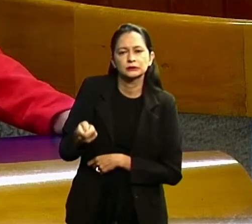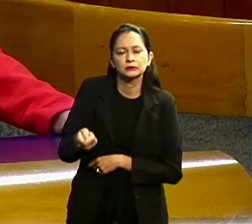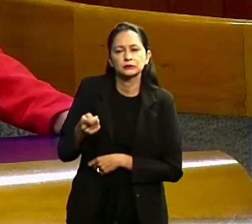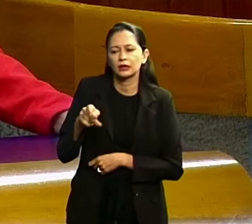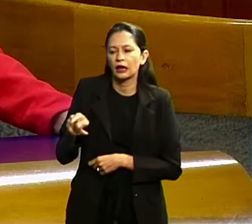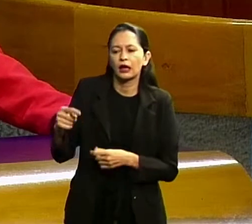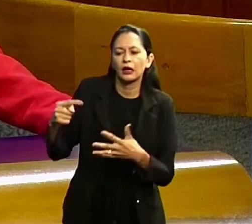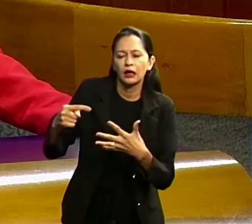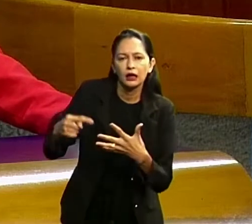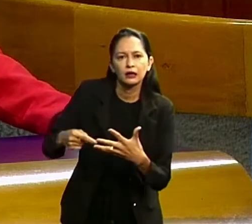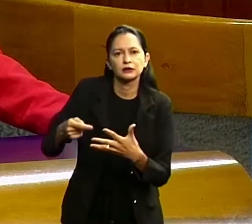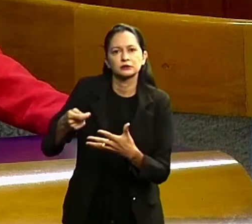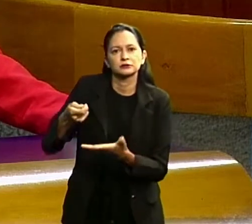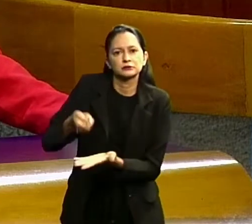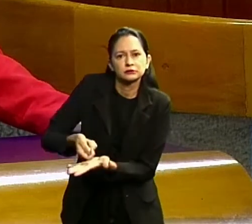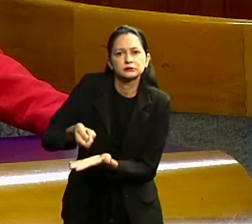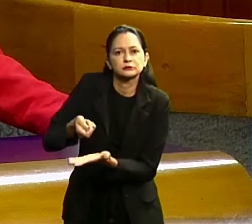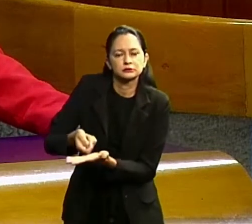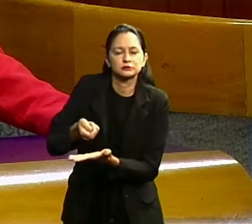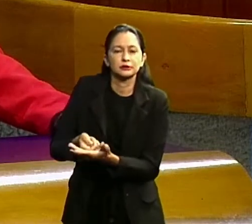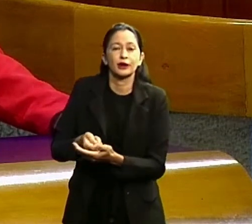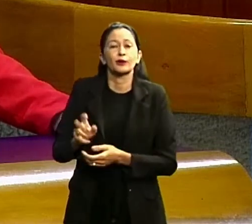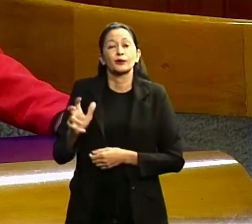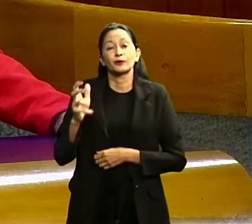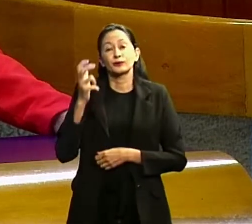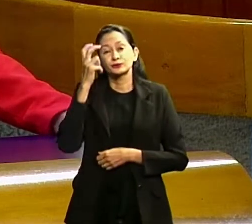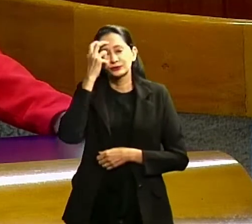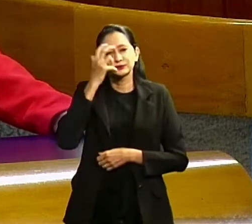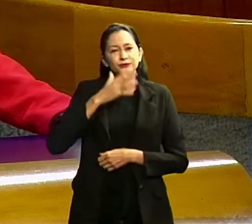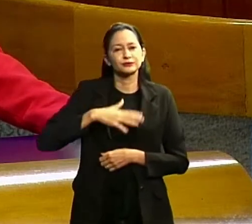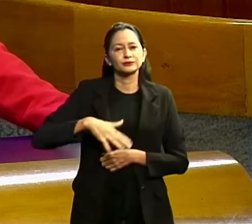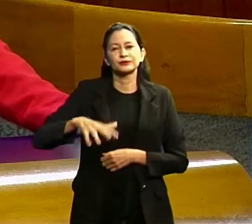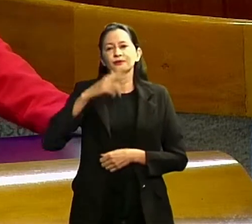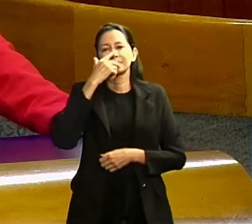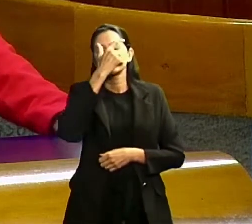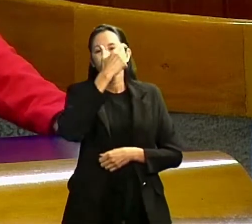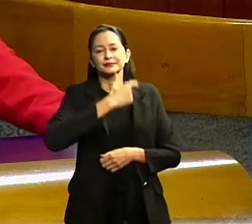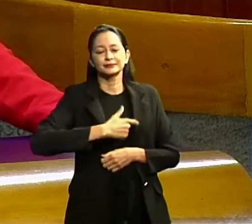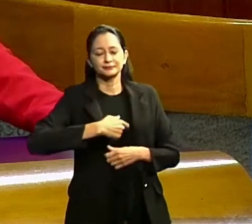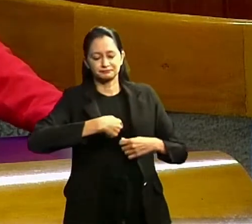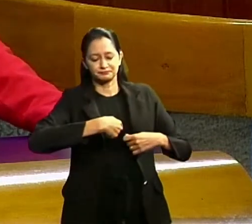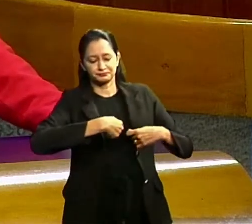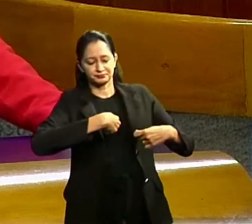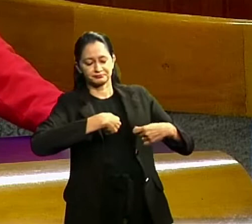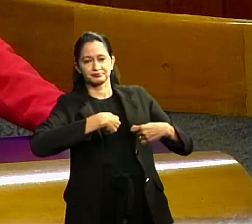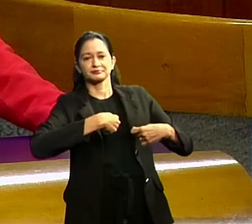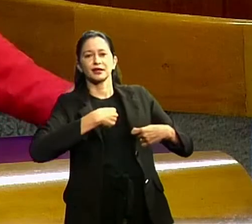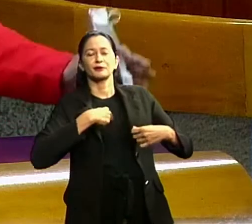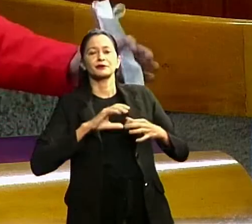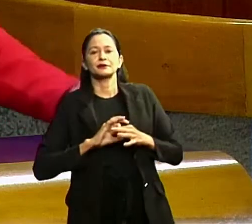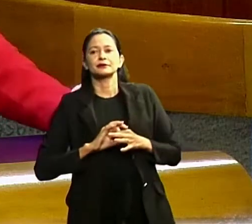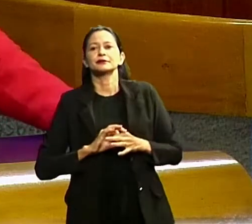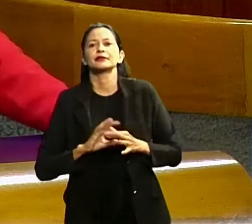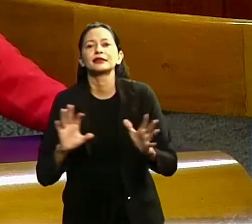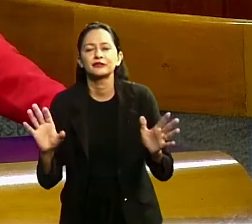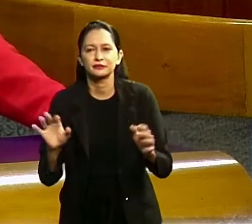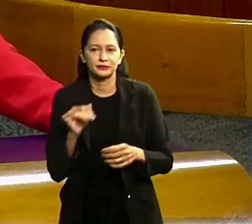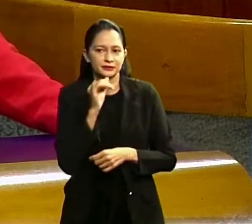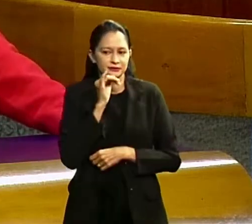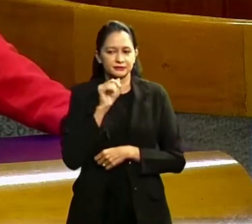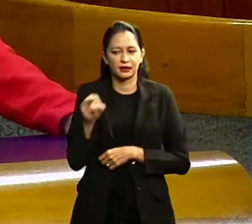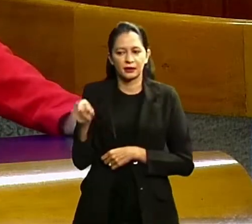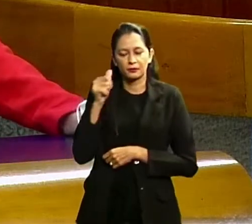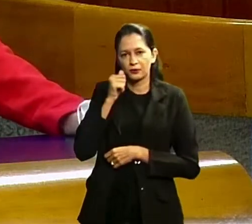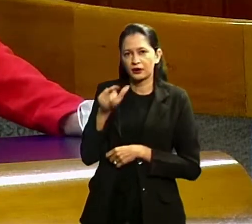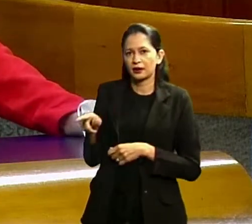limitações. A nossa cultura, ela nos impede muito de ir, né? A gente tem aquela coisa assim, a